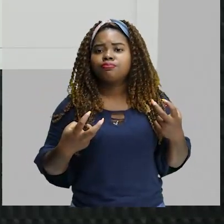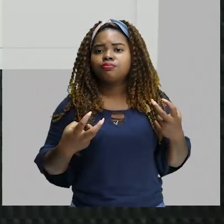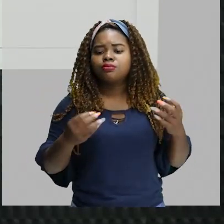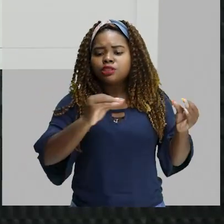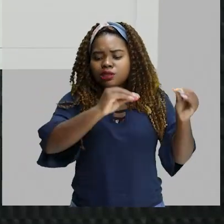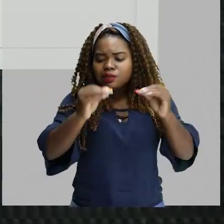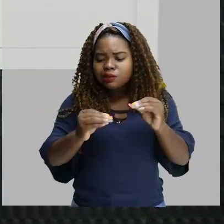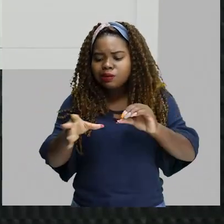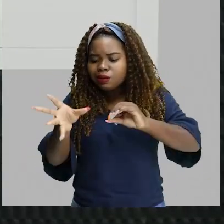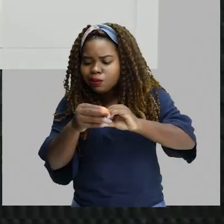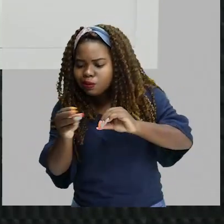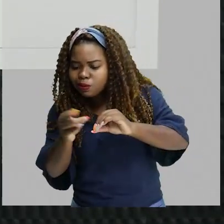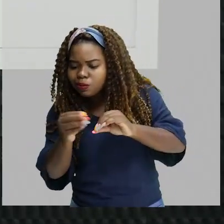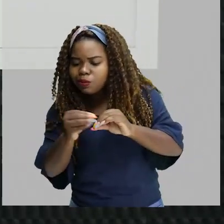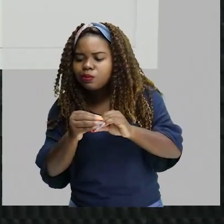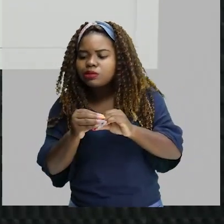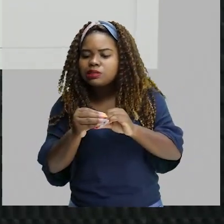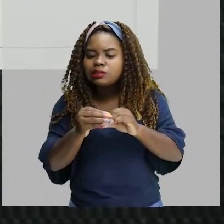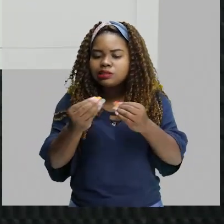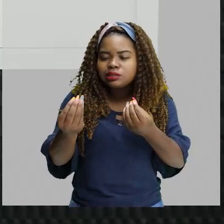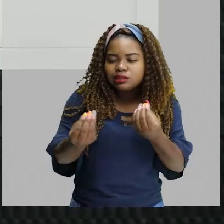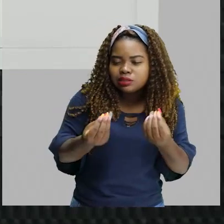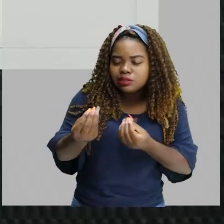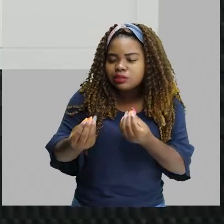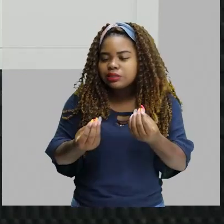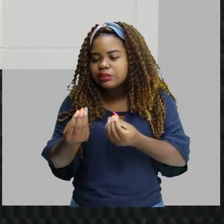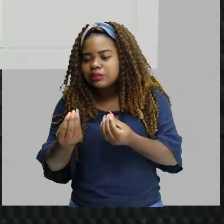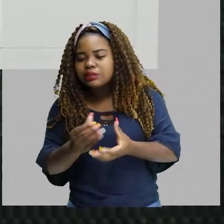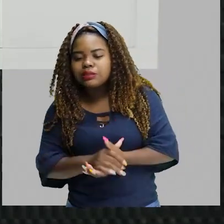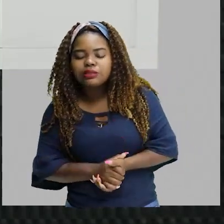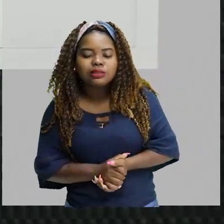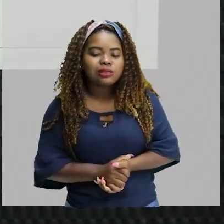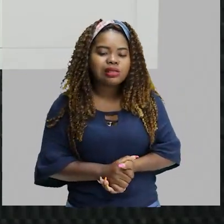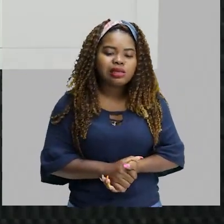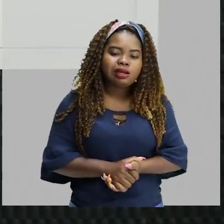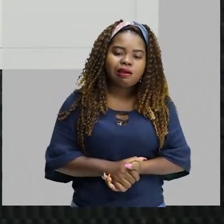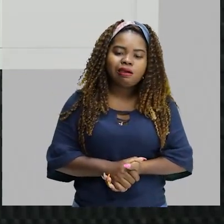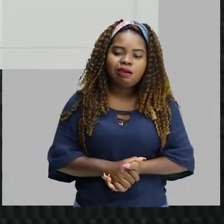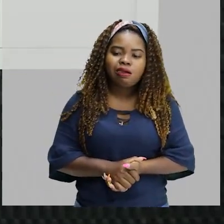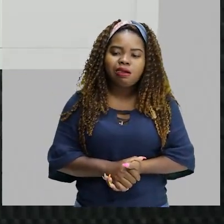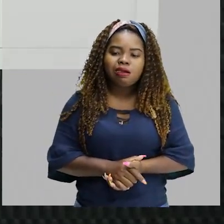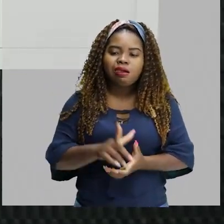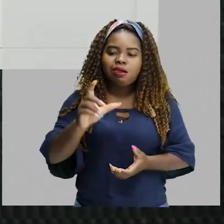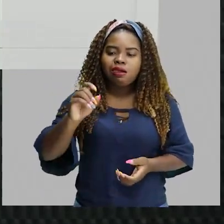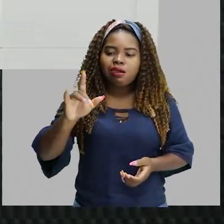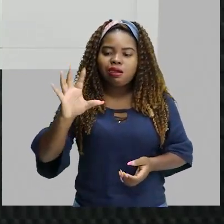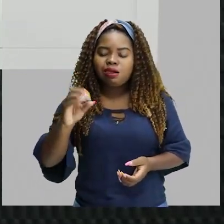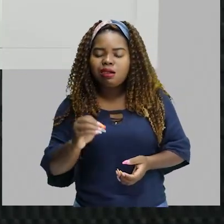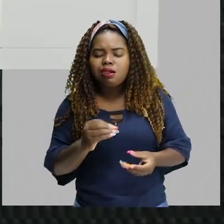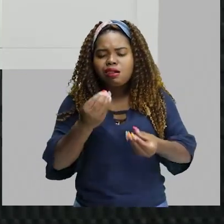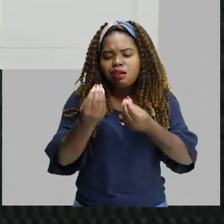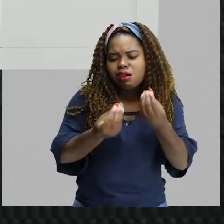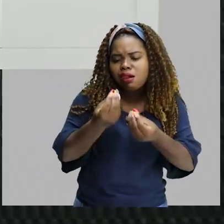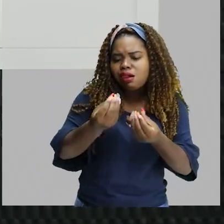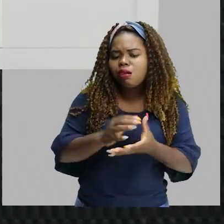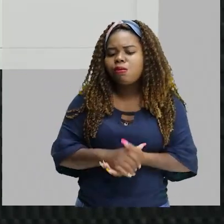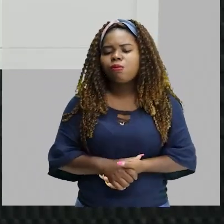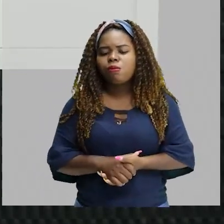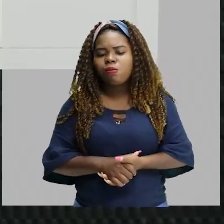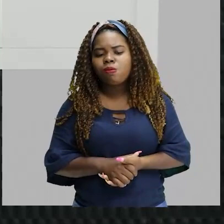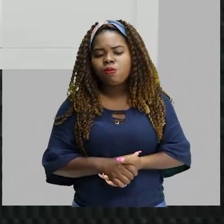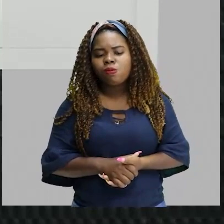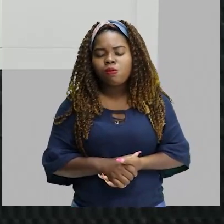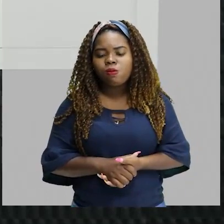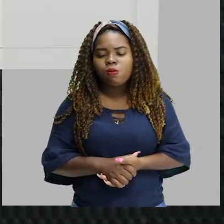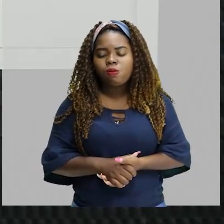o conhecimento numa forma, aí a palavra forma, lógica formal, numa forma, numa